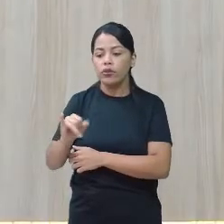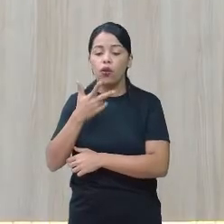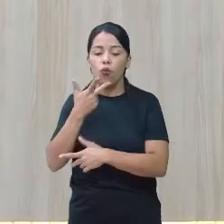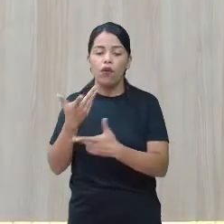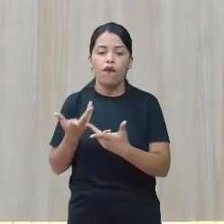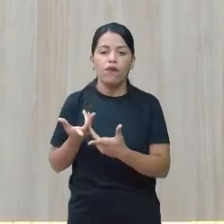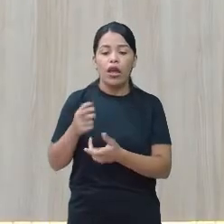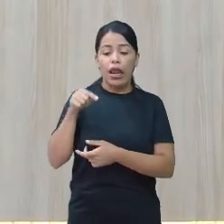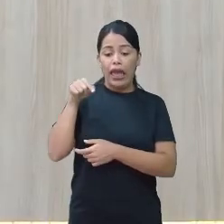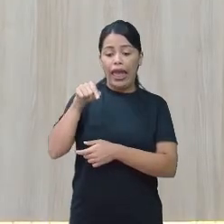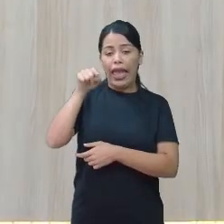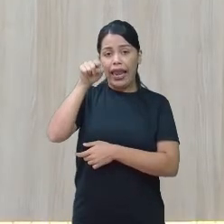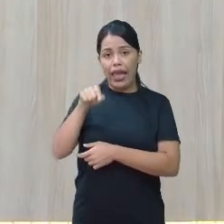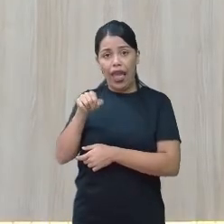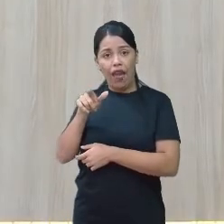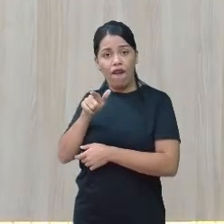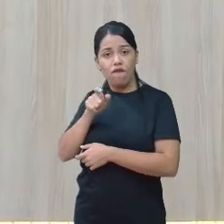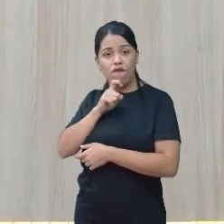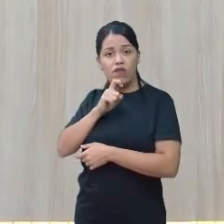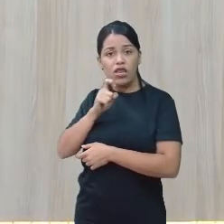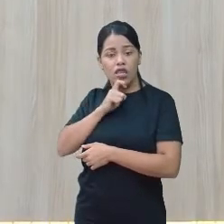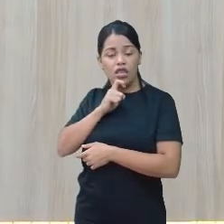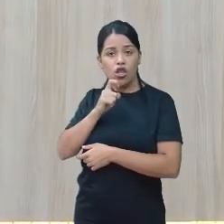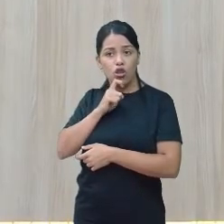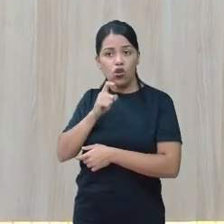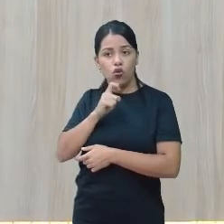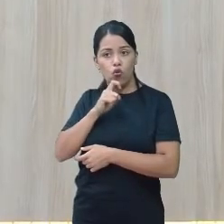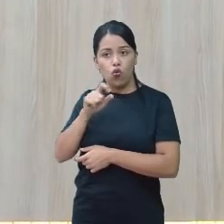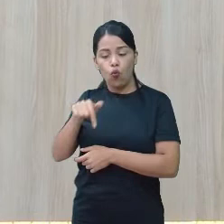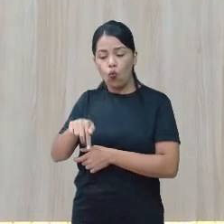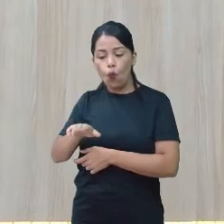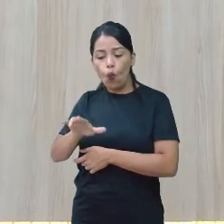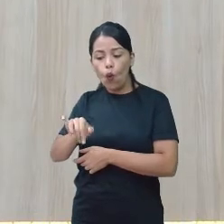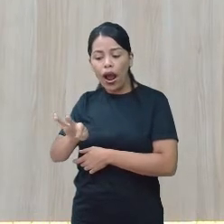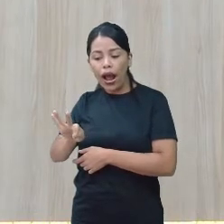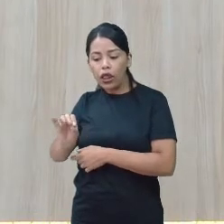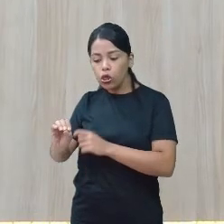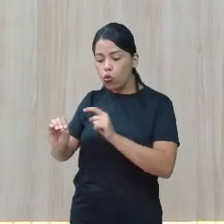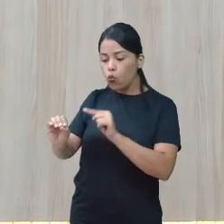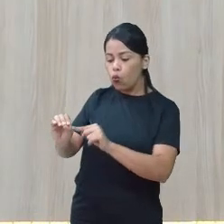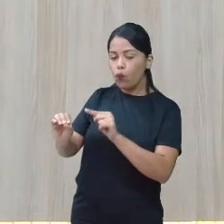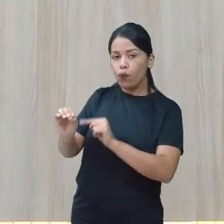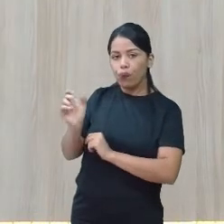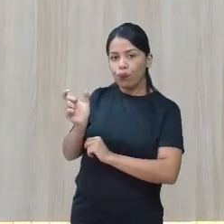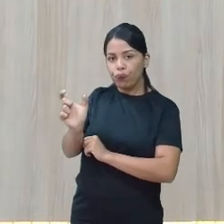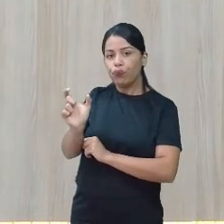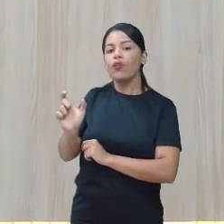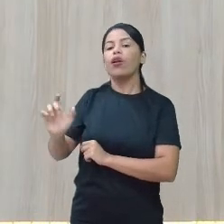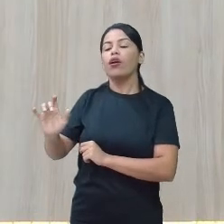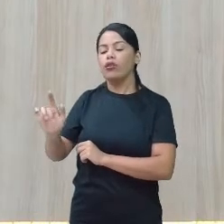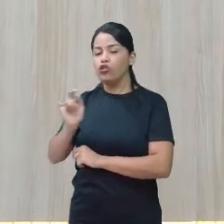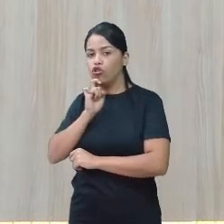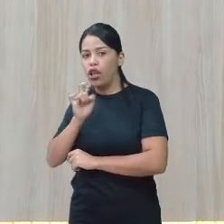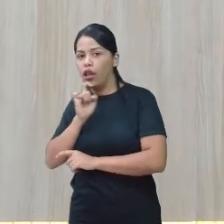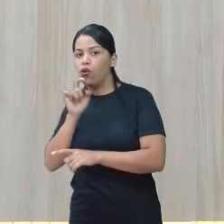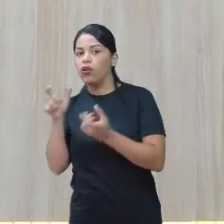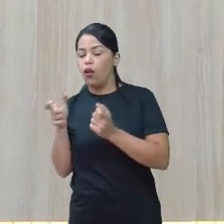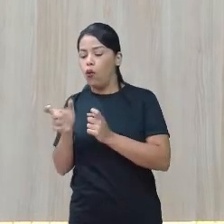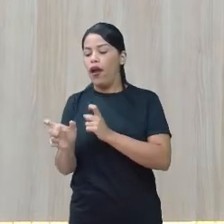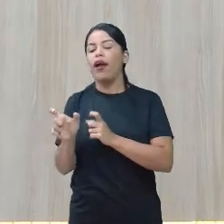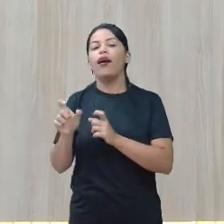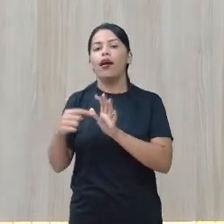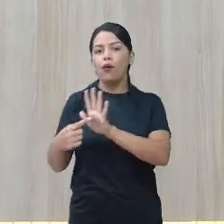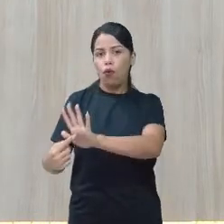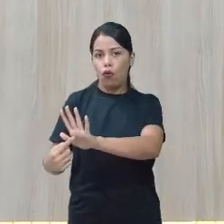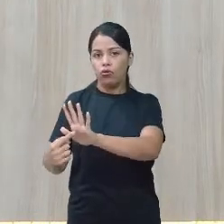é tão frio quanto gelo. Então, essa comparação que está marcada aí na frase é explícita, tá certo?